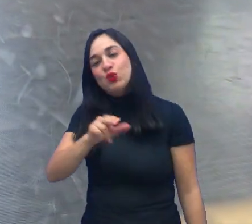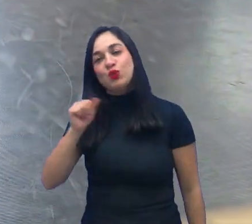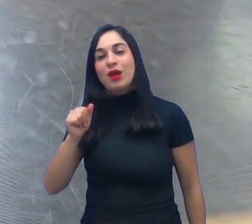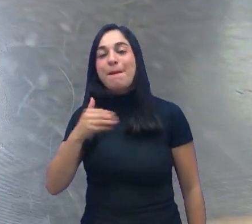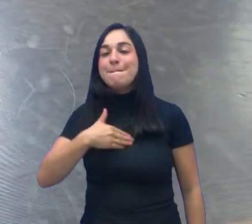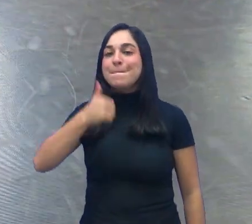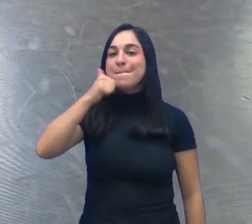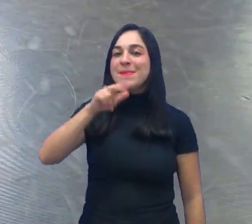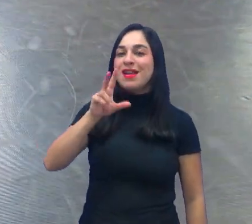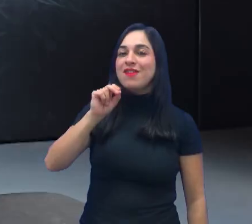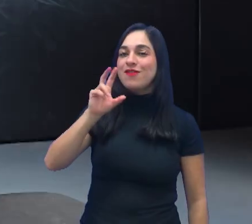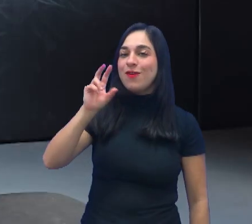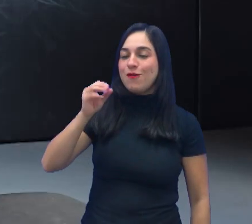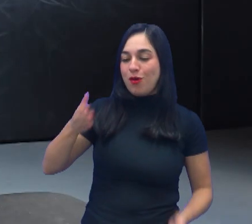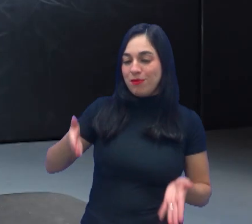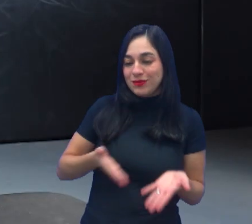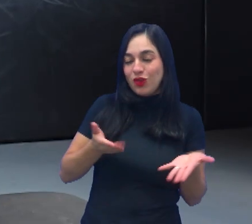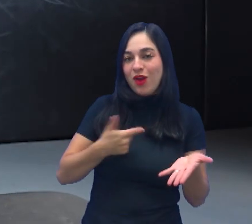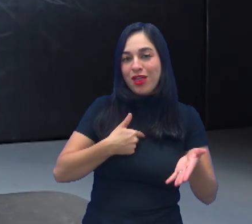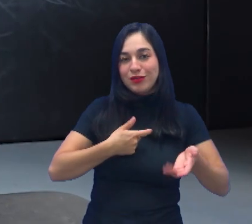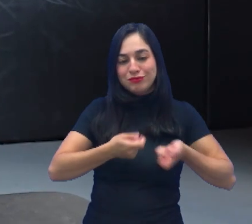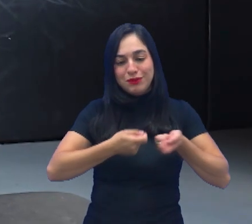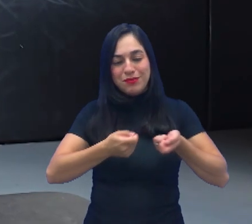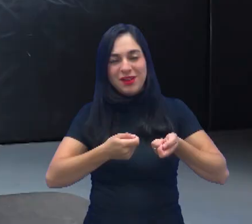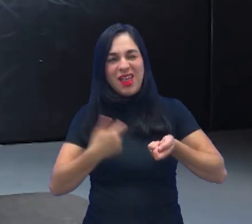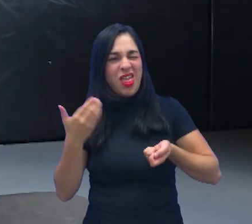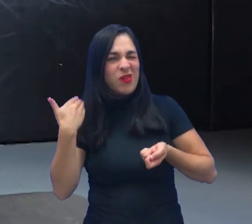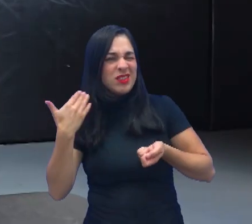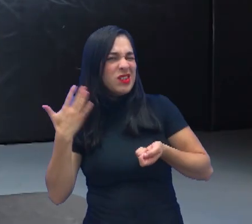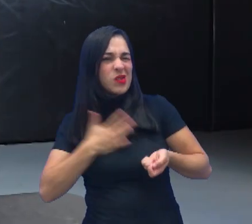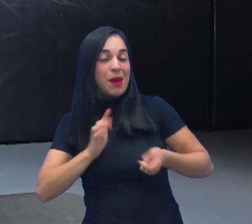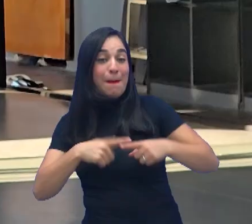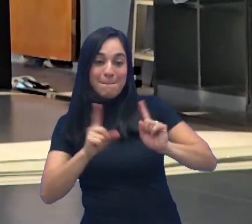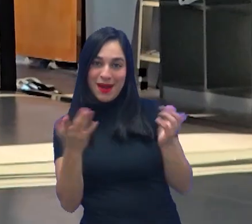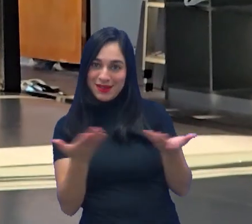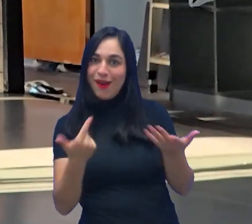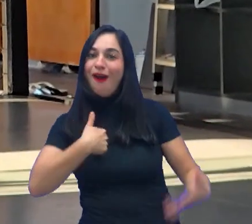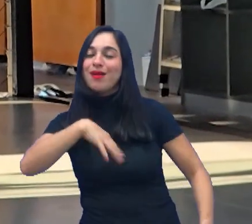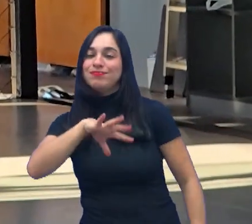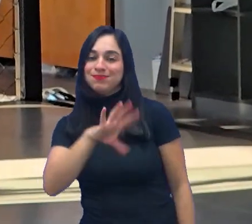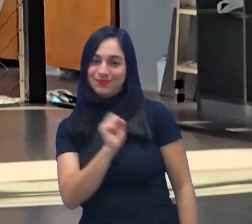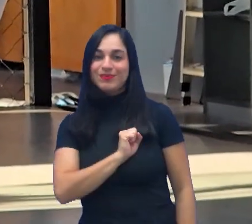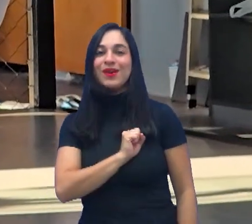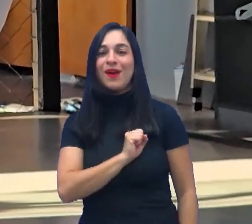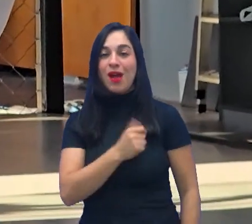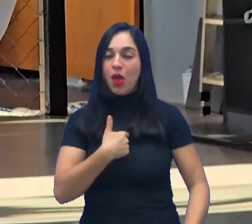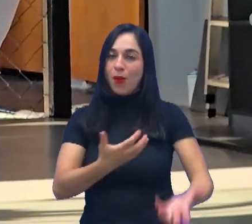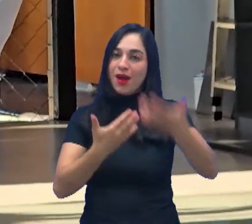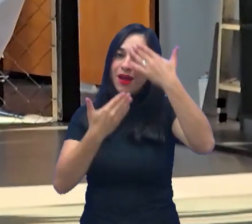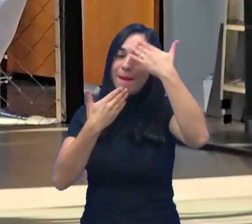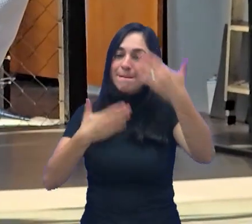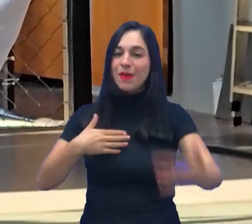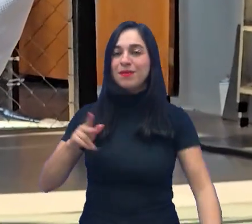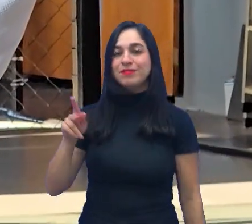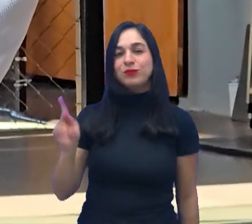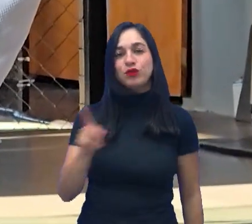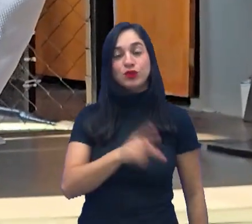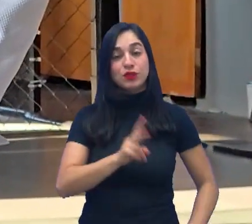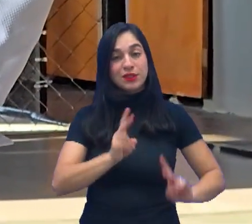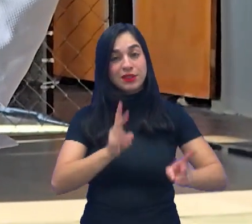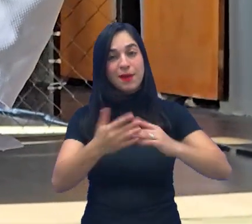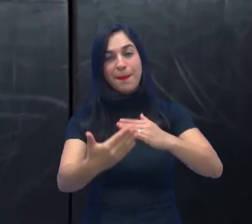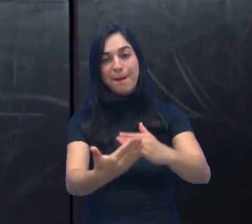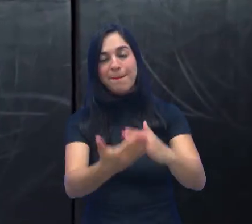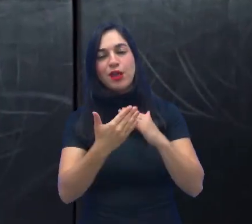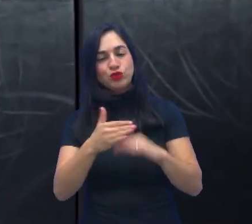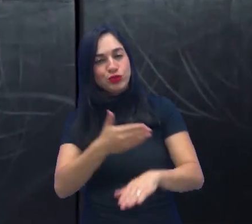colocou por ter disciplina, mas eu acabei pegando gosto por isso, agora eu tô aqui. Eu quero agradecer meu sensei por estar sempre me ajudando, me